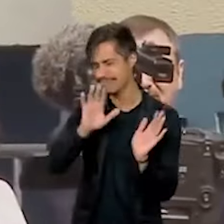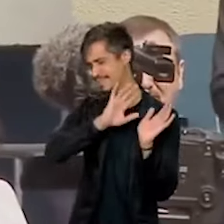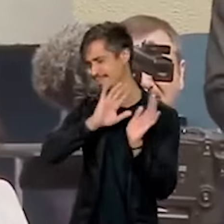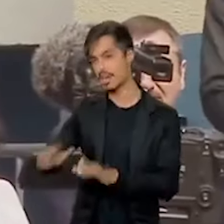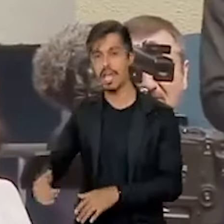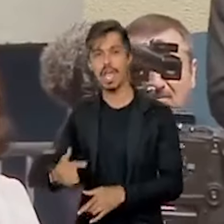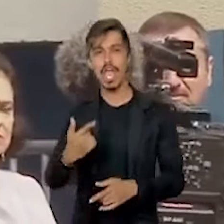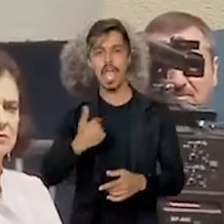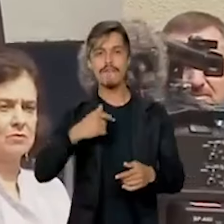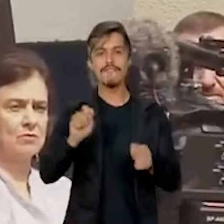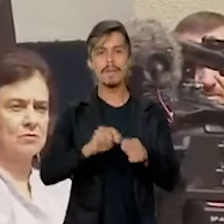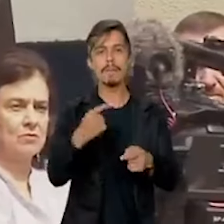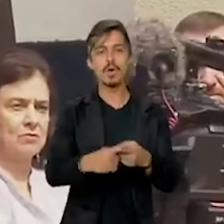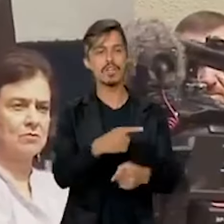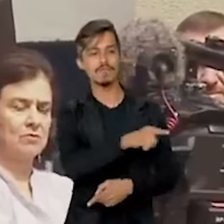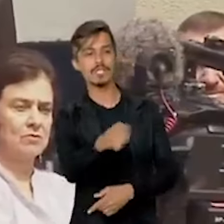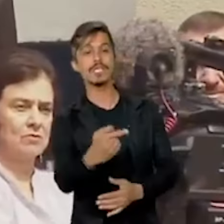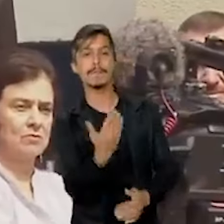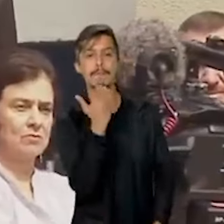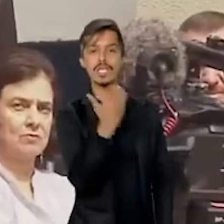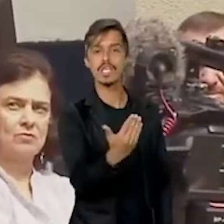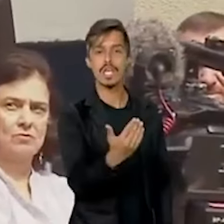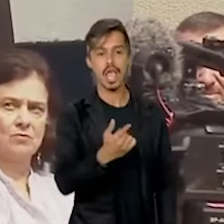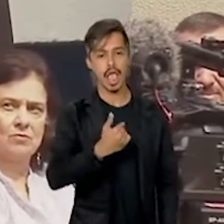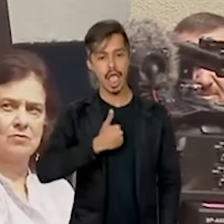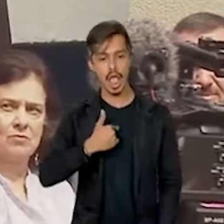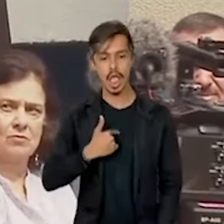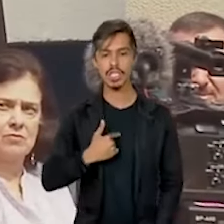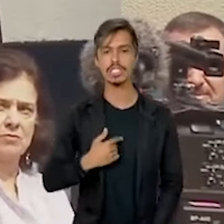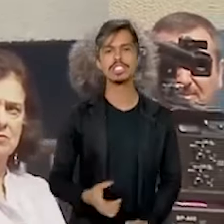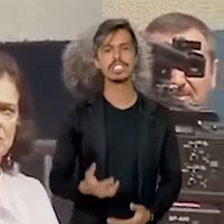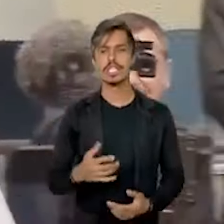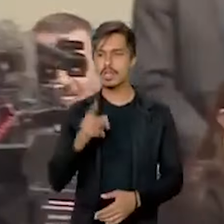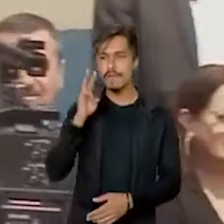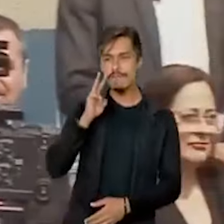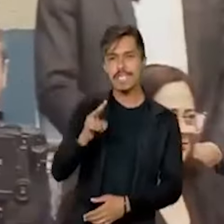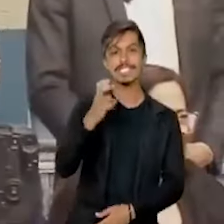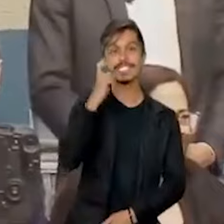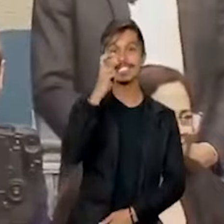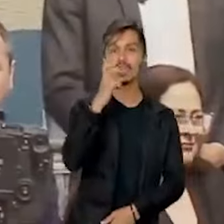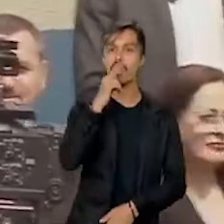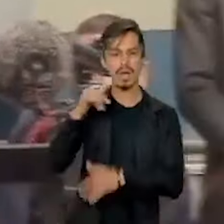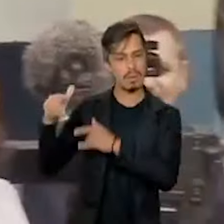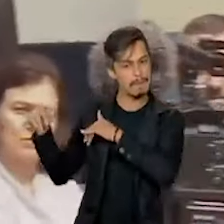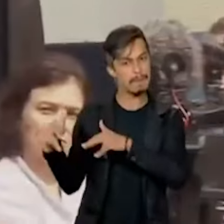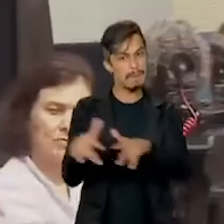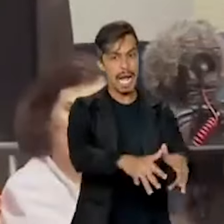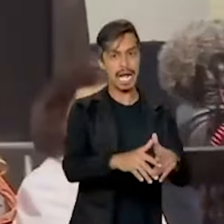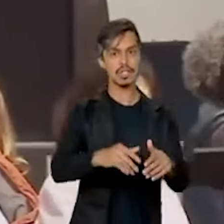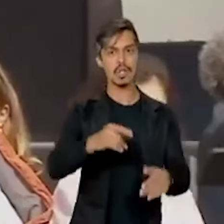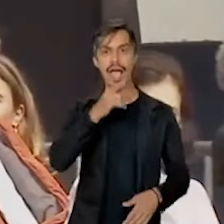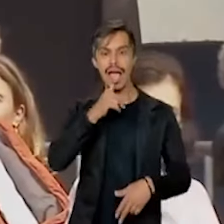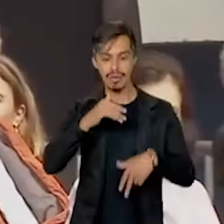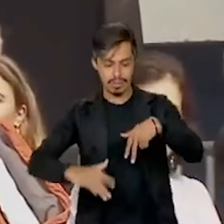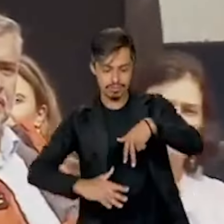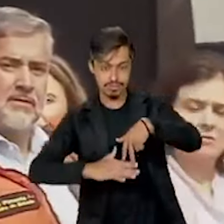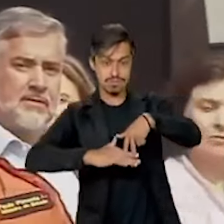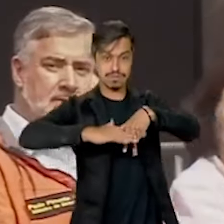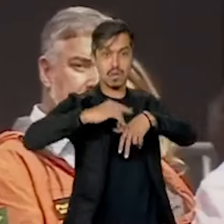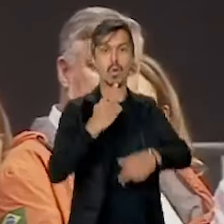eu vivei o que você disse. Eu tive 5 enchentes na minha vida, de entrar 1,5 metro de água na minha